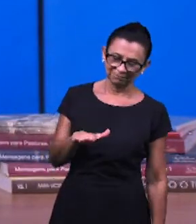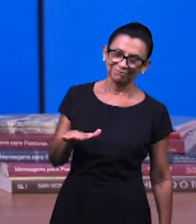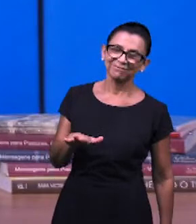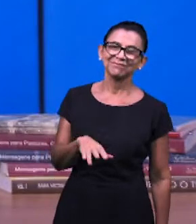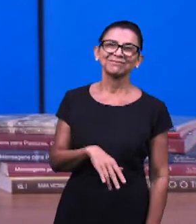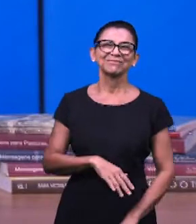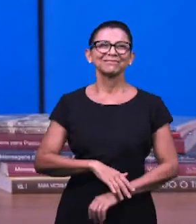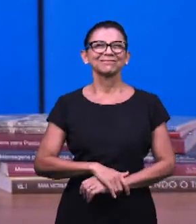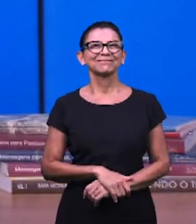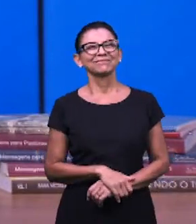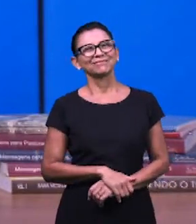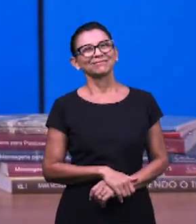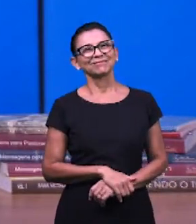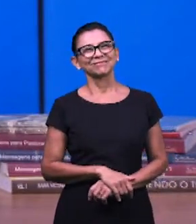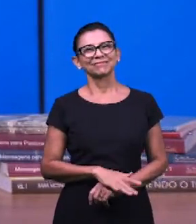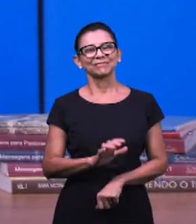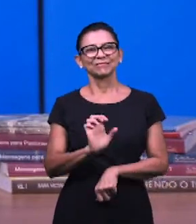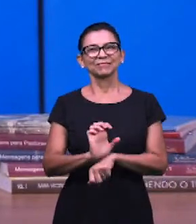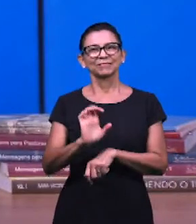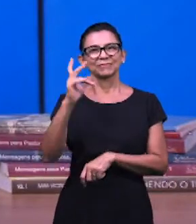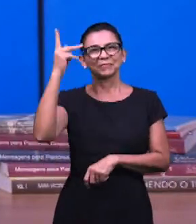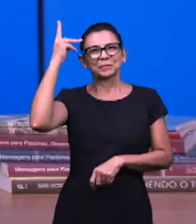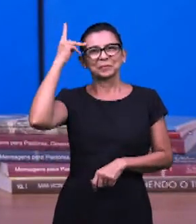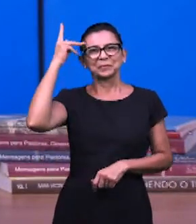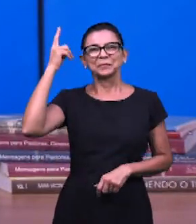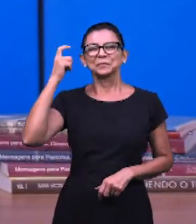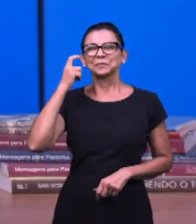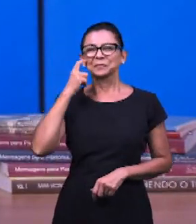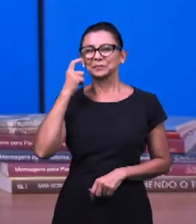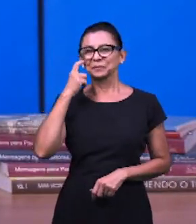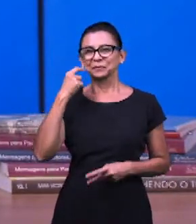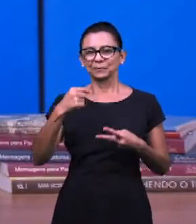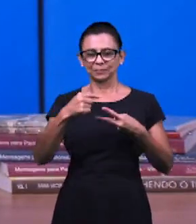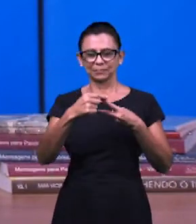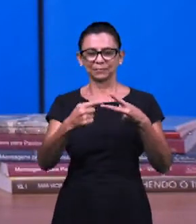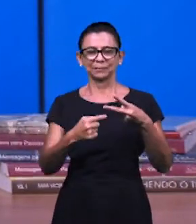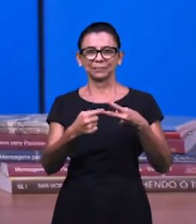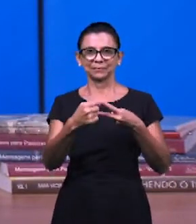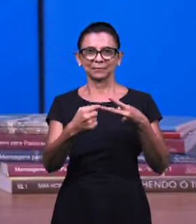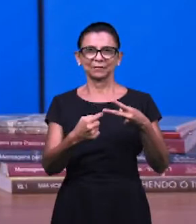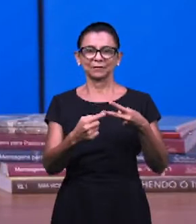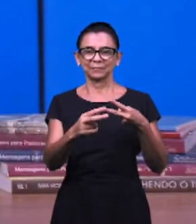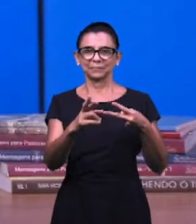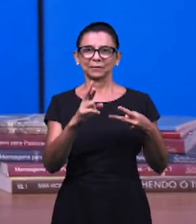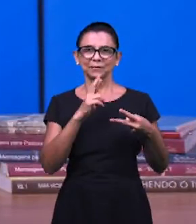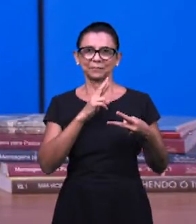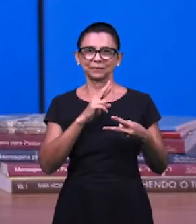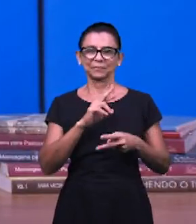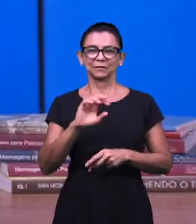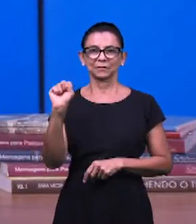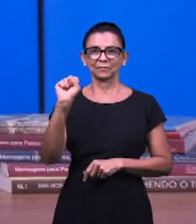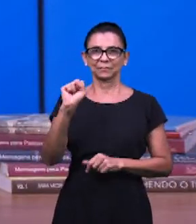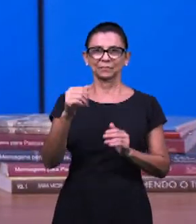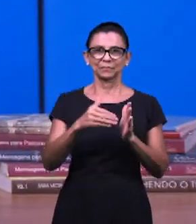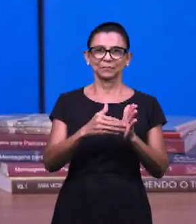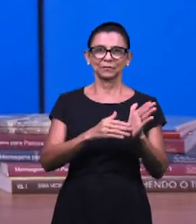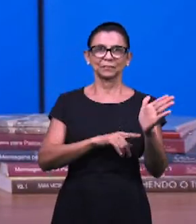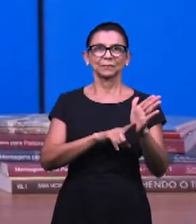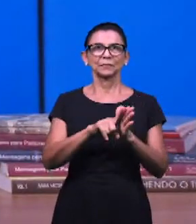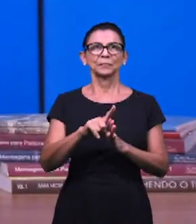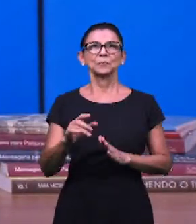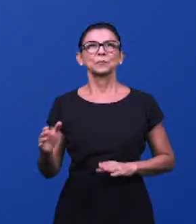né? Lá da igreja de Osasco, no estado de São Paulo. Vamos então a essas 2 respostas à nossa 8ª e